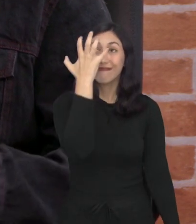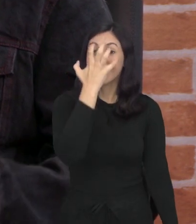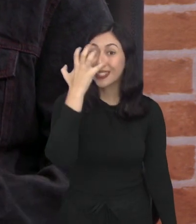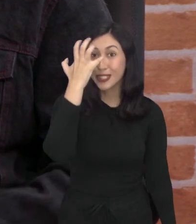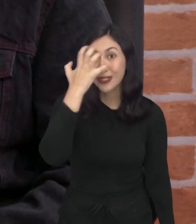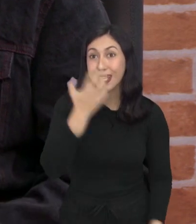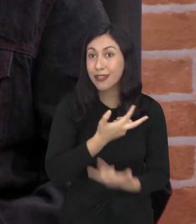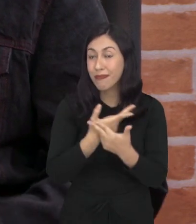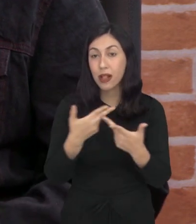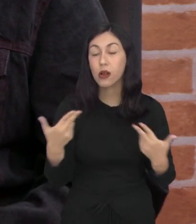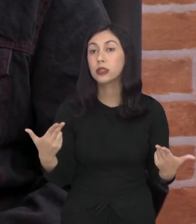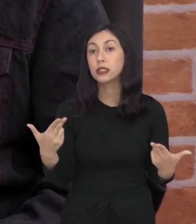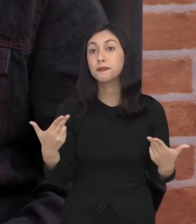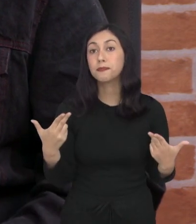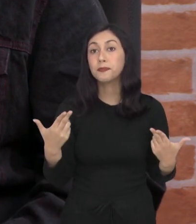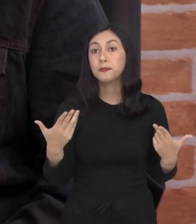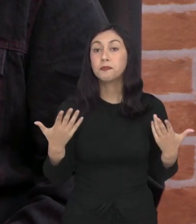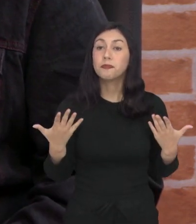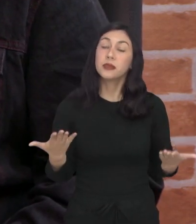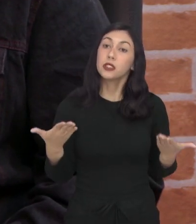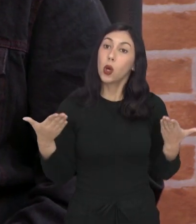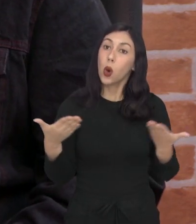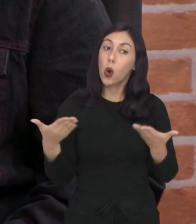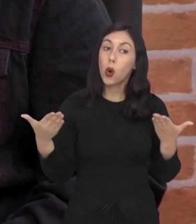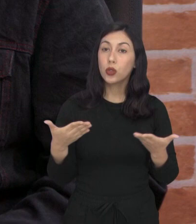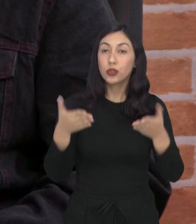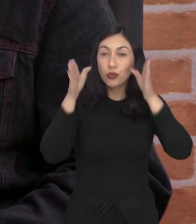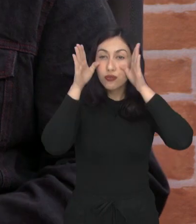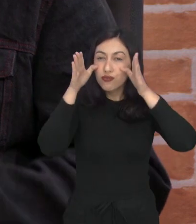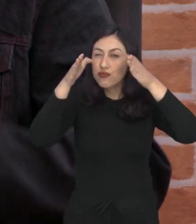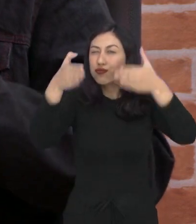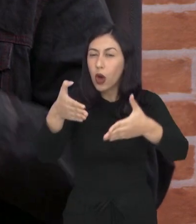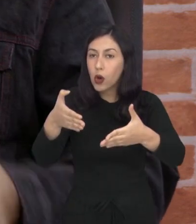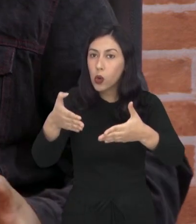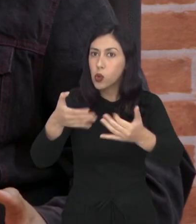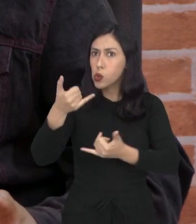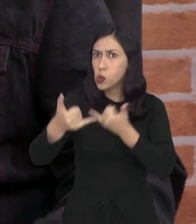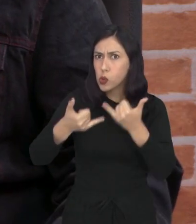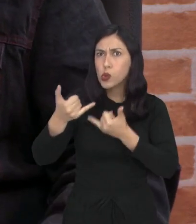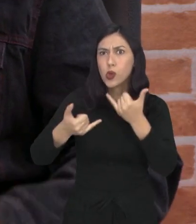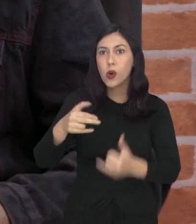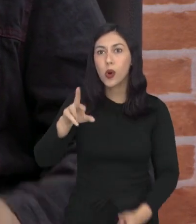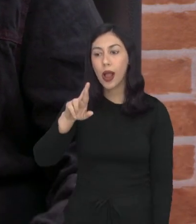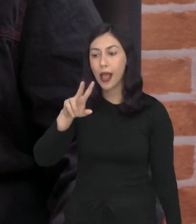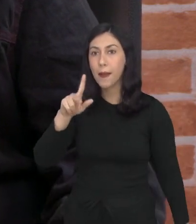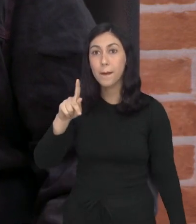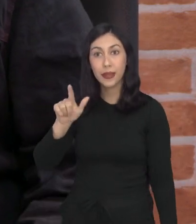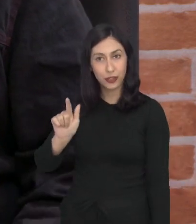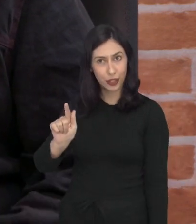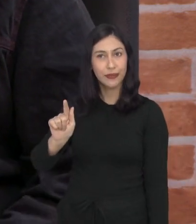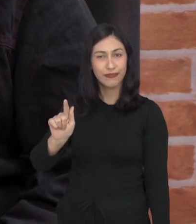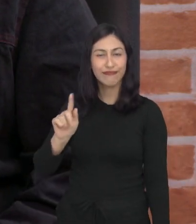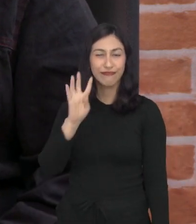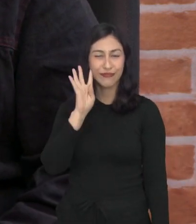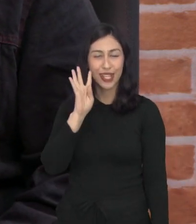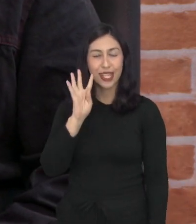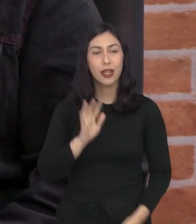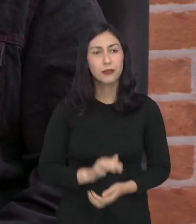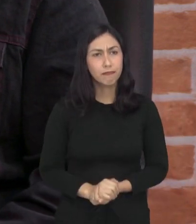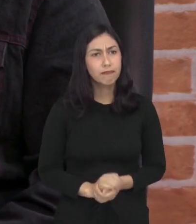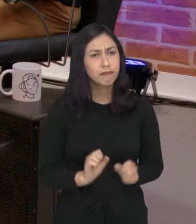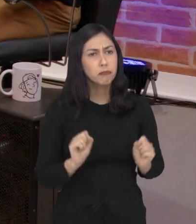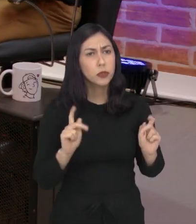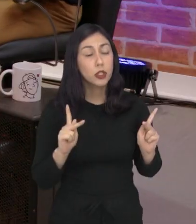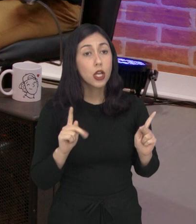tenho a paixão por estar fazendo. E hoje eu tô com esse foco enorme em RPG, que também é um marco muito grande para esse tipo de cultura, né? Acho muito